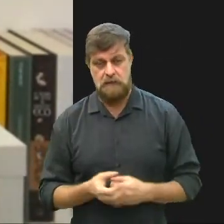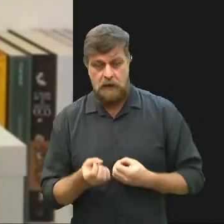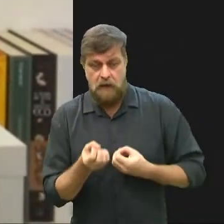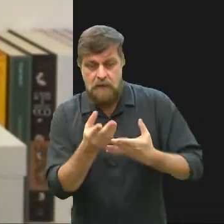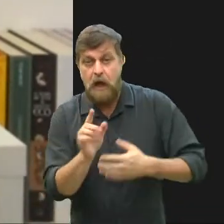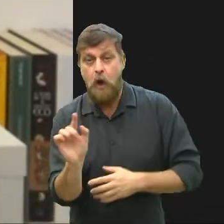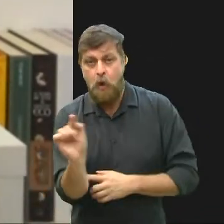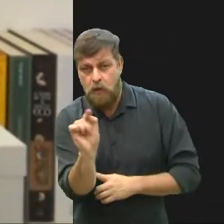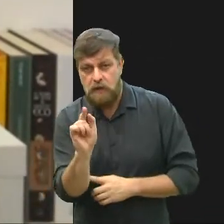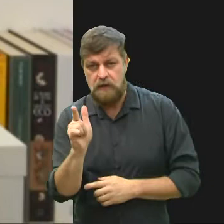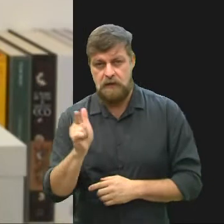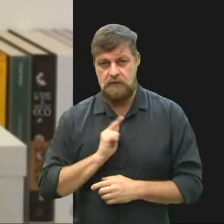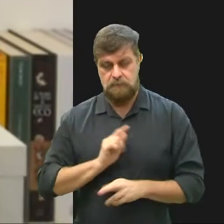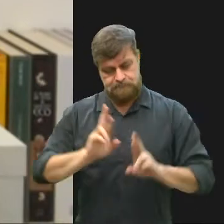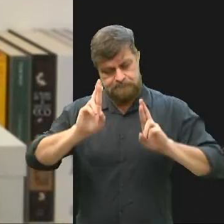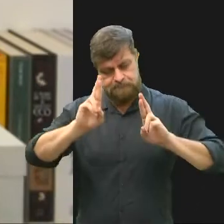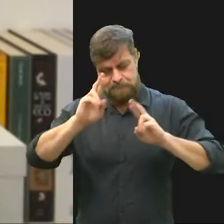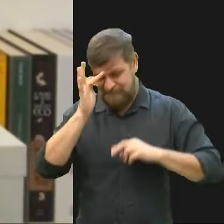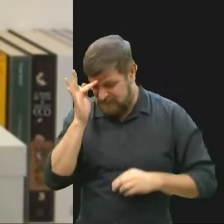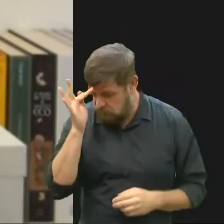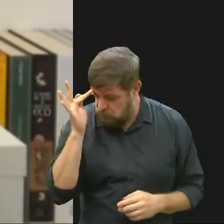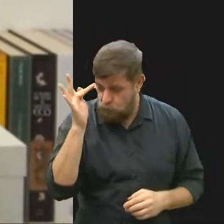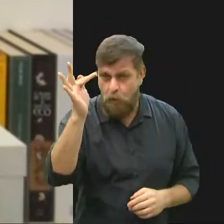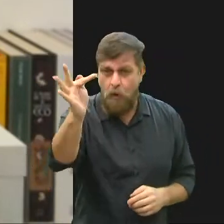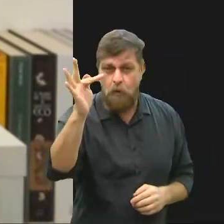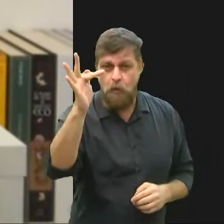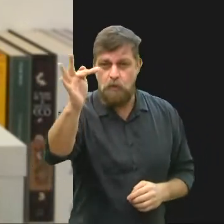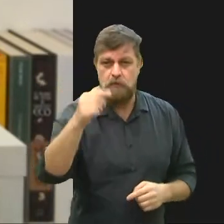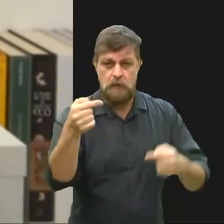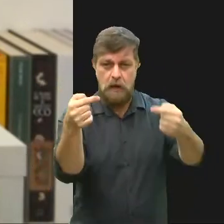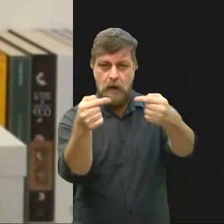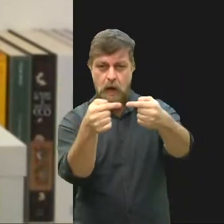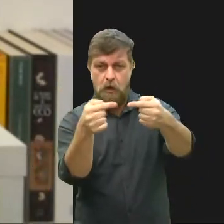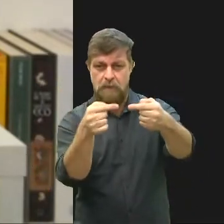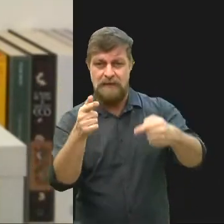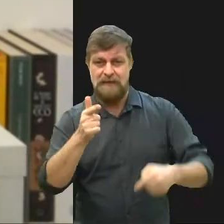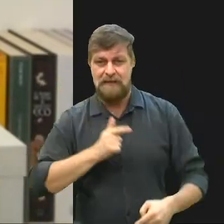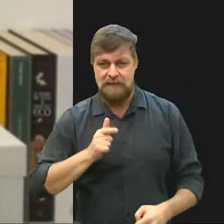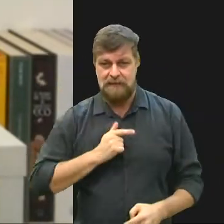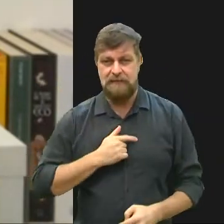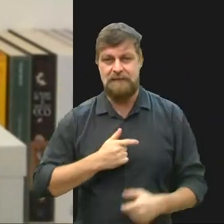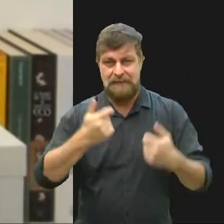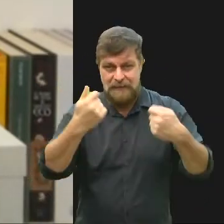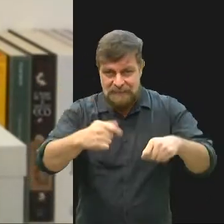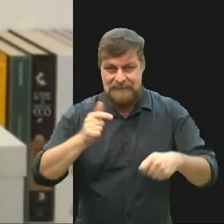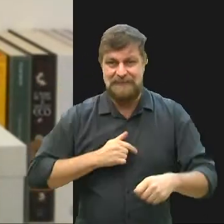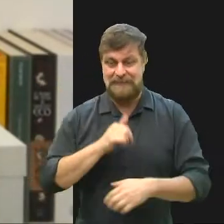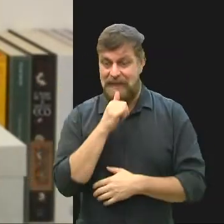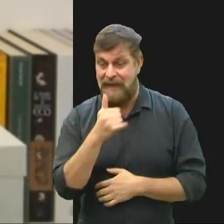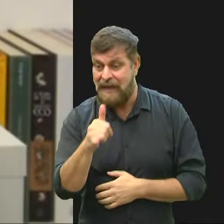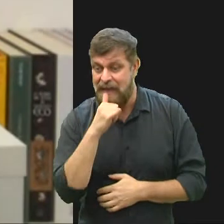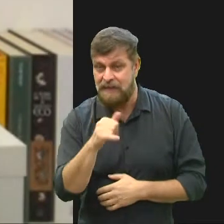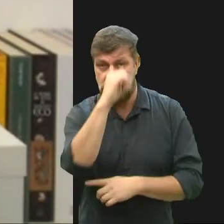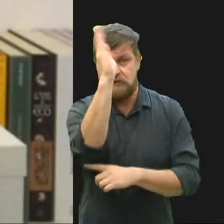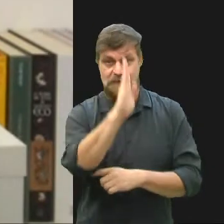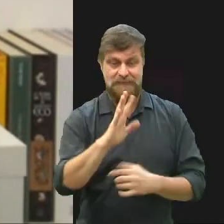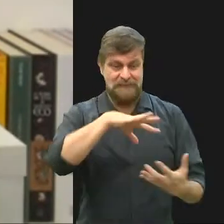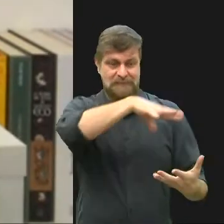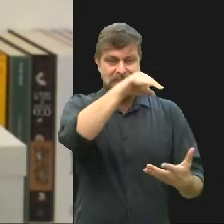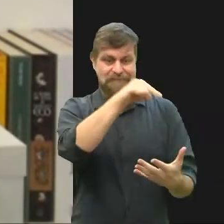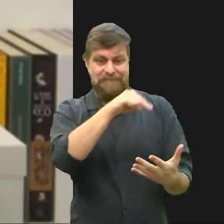que essa expectativa futura ela está relacionada à crescente demanda de energia no Brasil e no